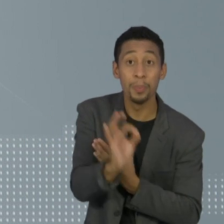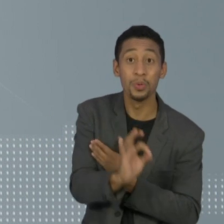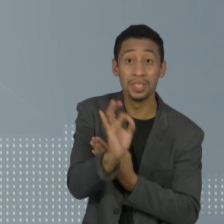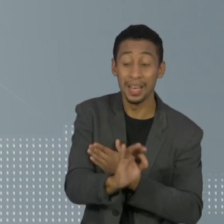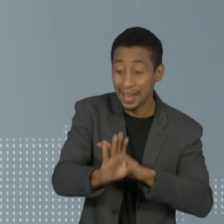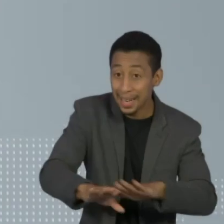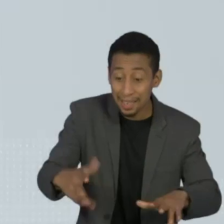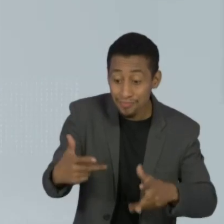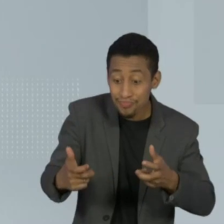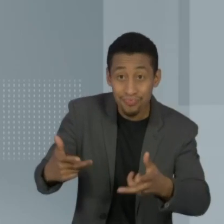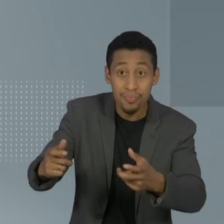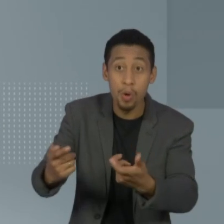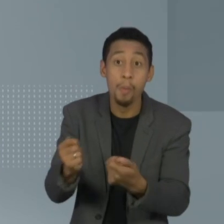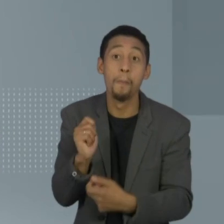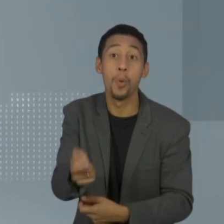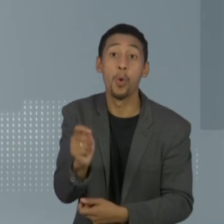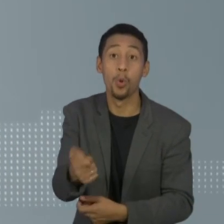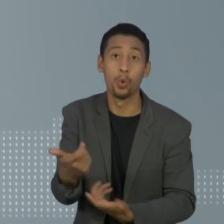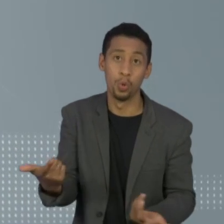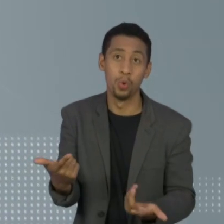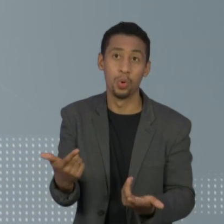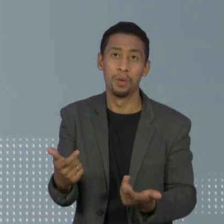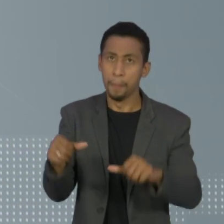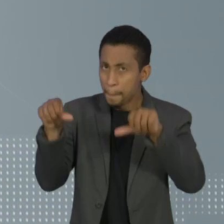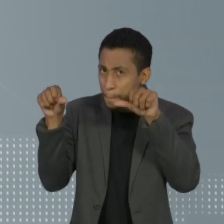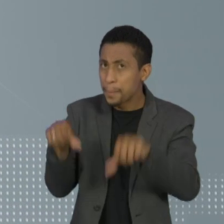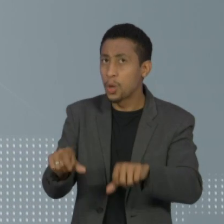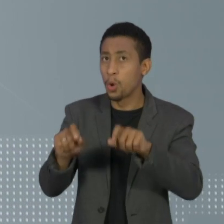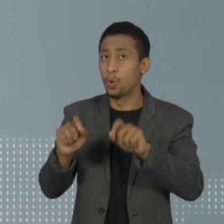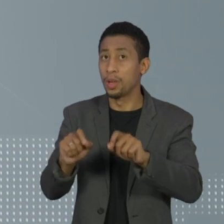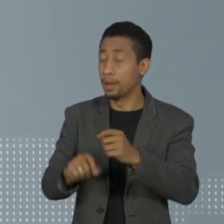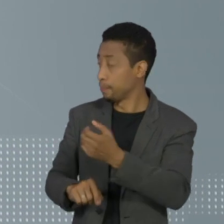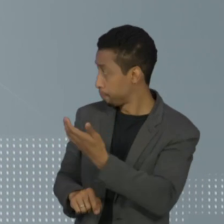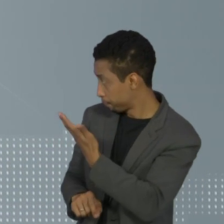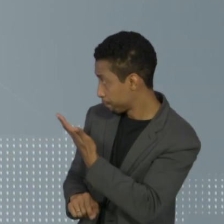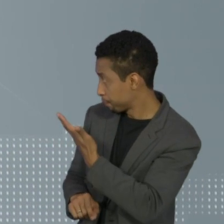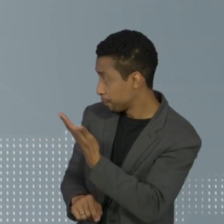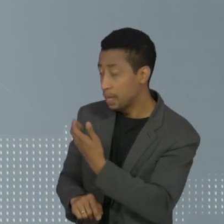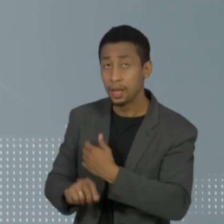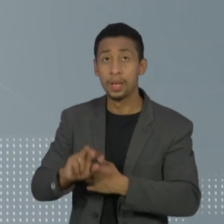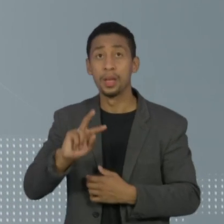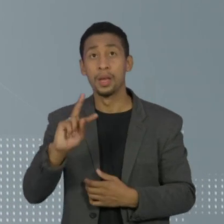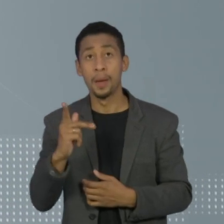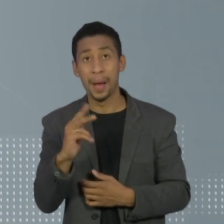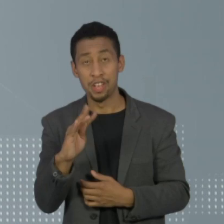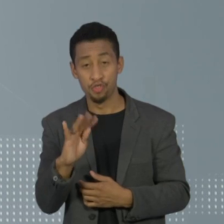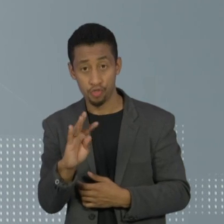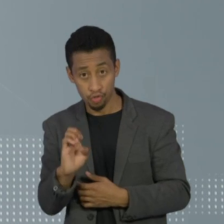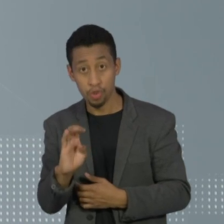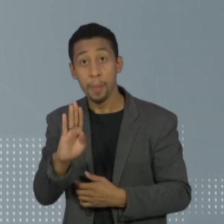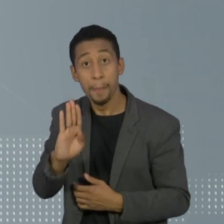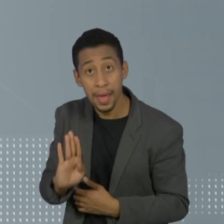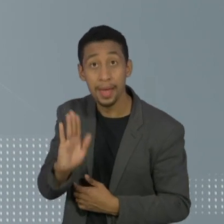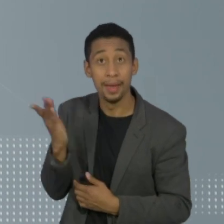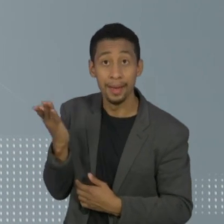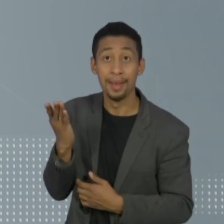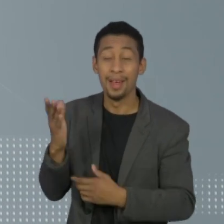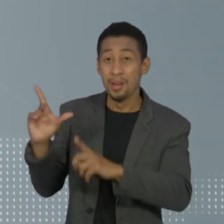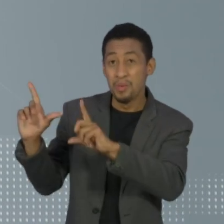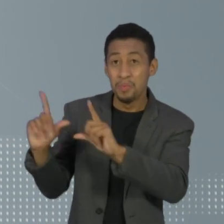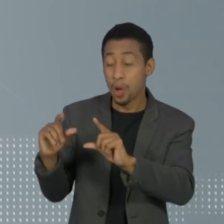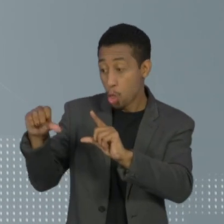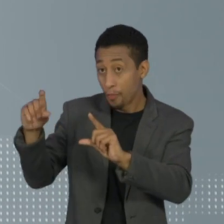foram imunizadas a pior cobertura é contra a hepatite B de quase 91 por cento em 2015 para